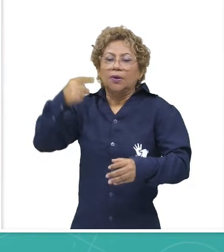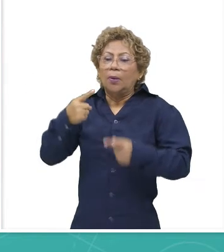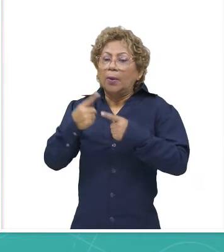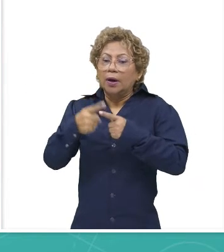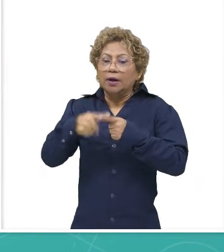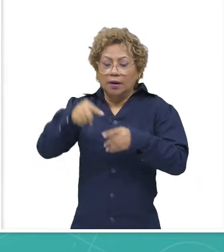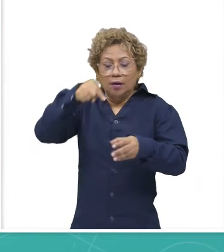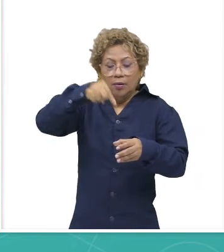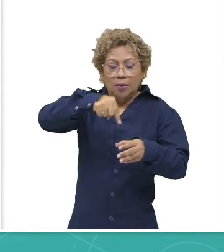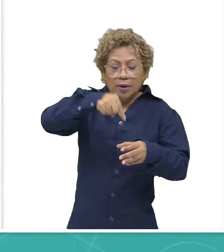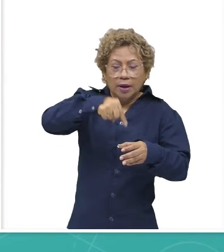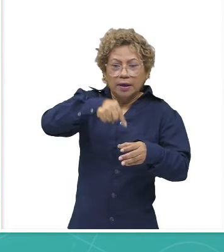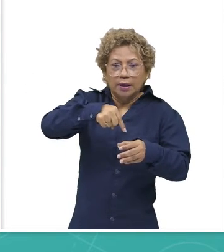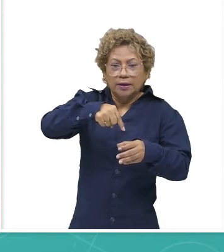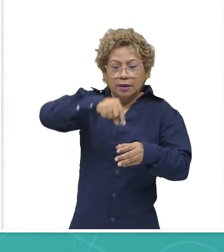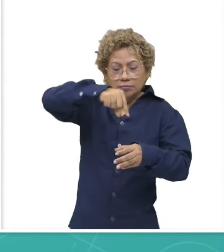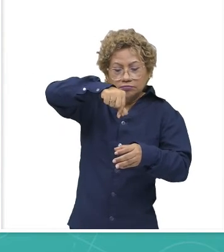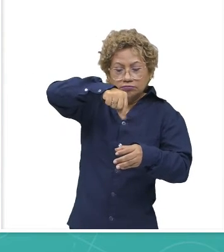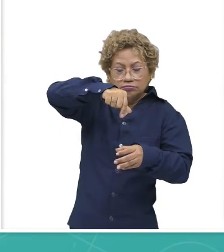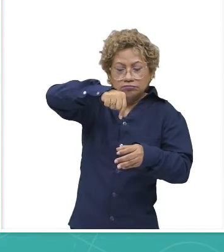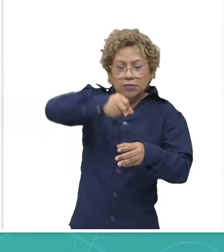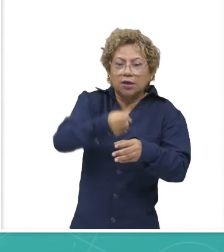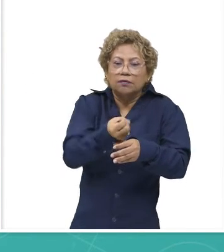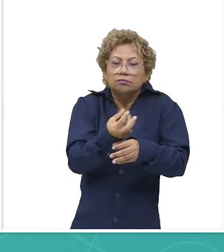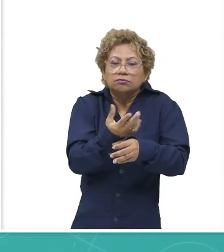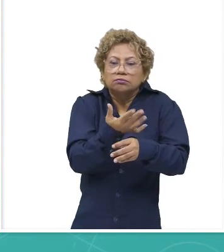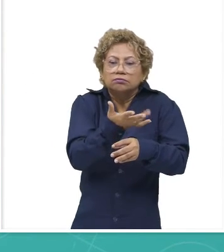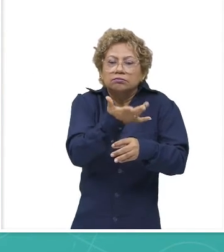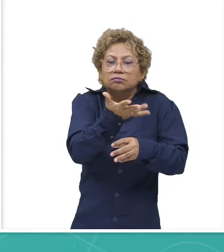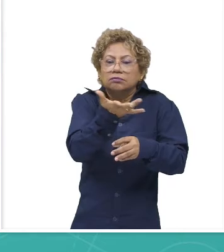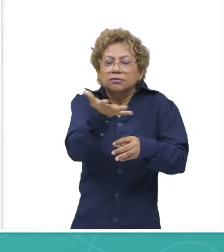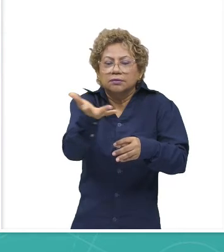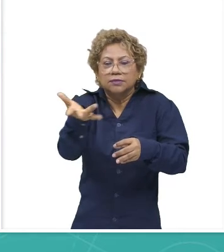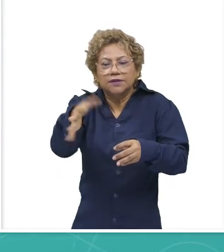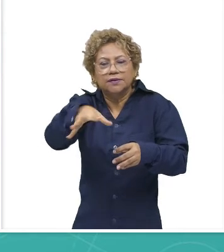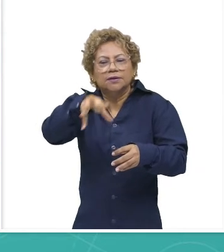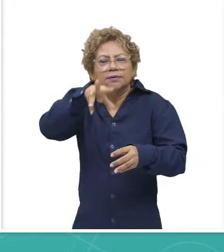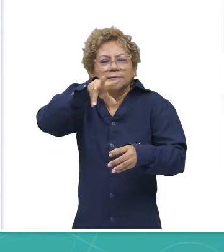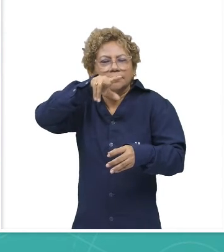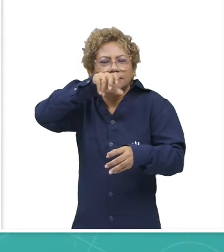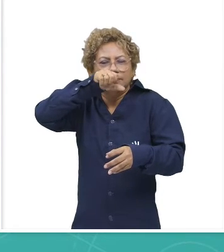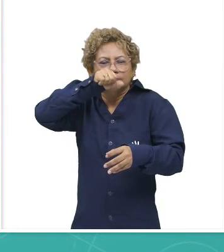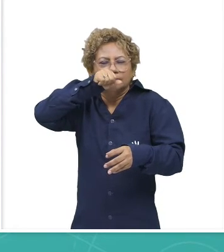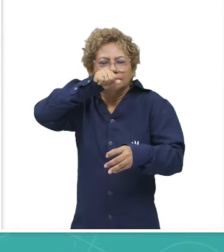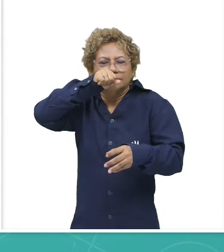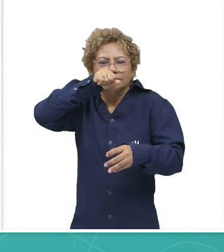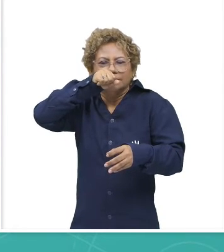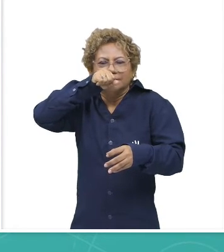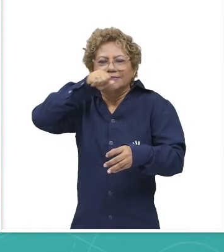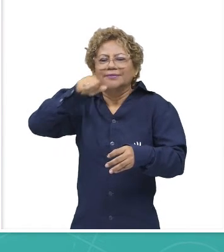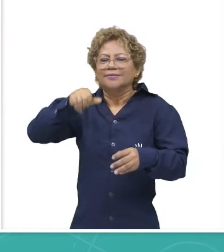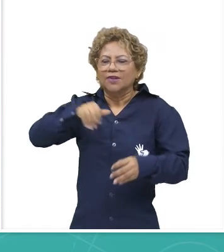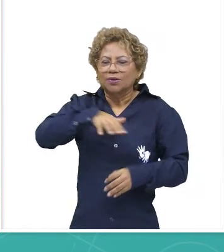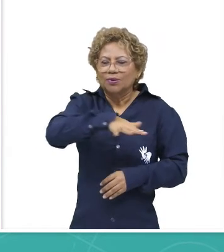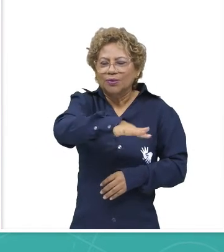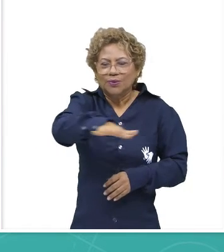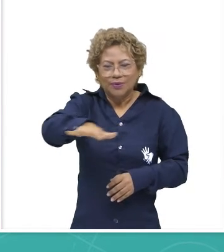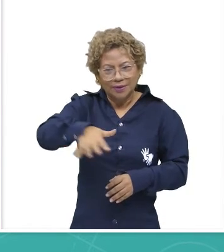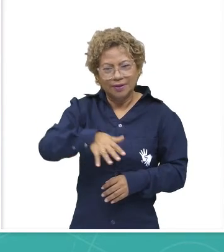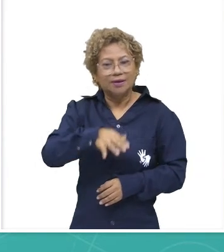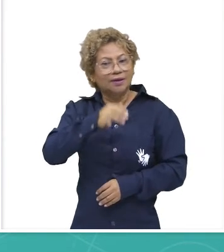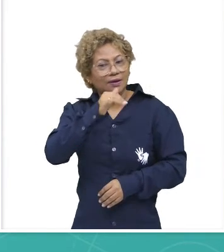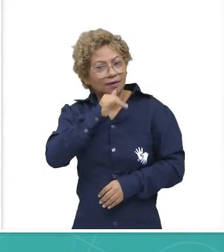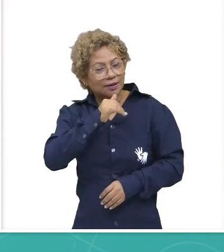Então, tem o ar, você tem álcool ali no perfume, ele sai e acaba perfumando todo o ambiente. Também é um exemplo